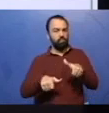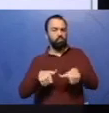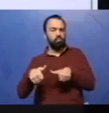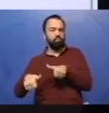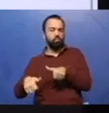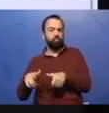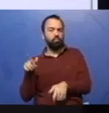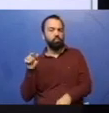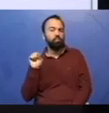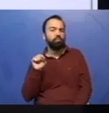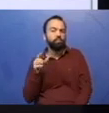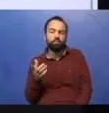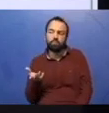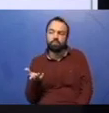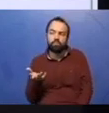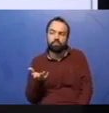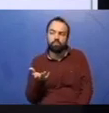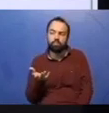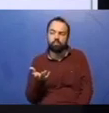o estado,